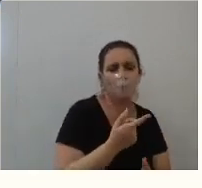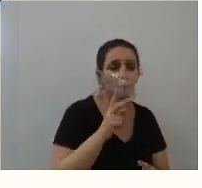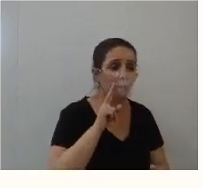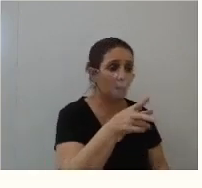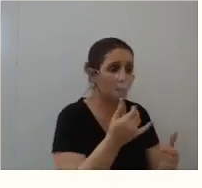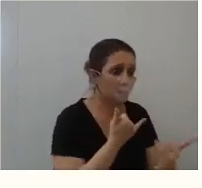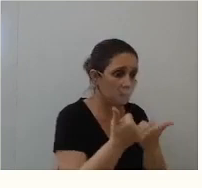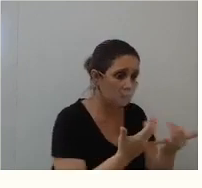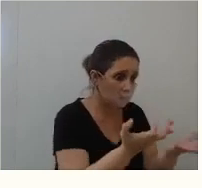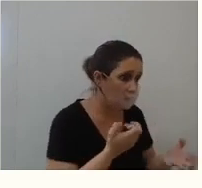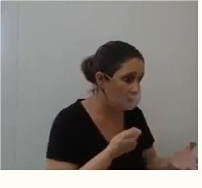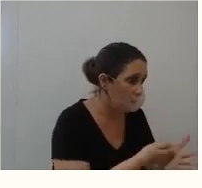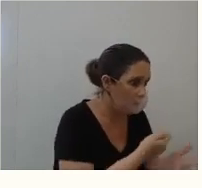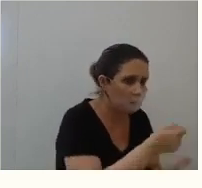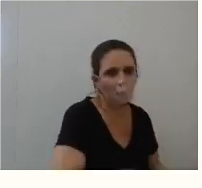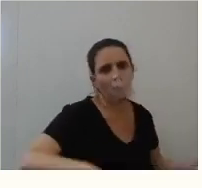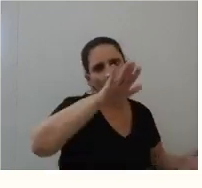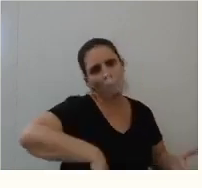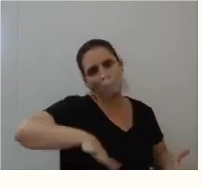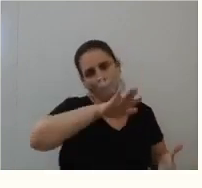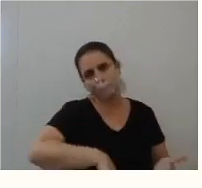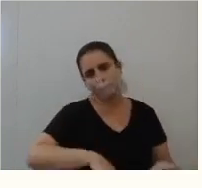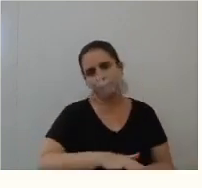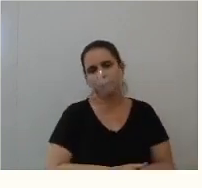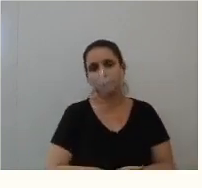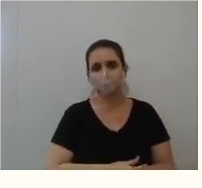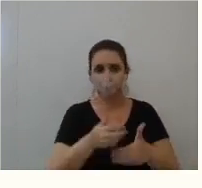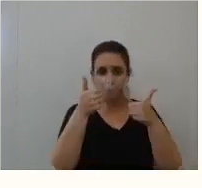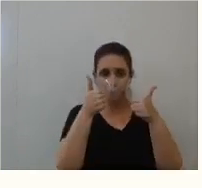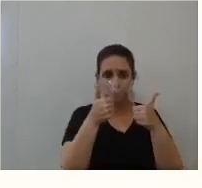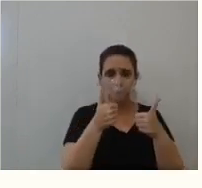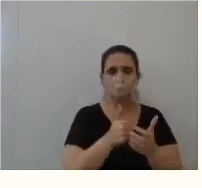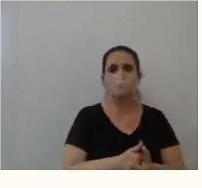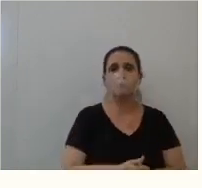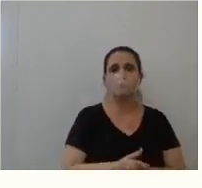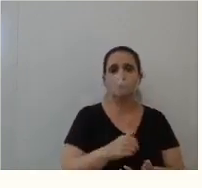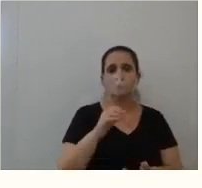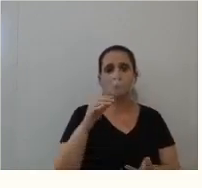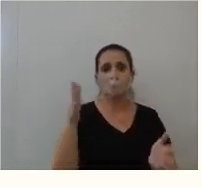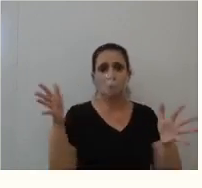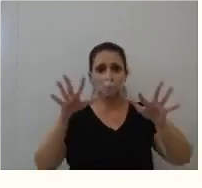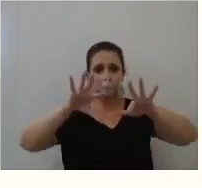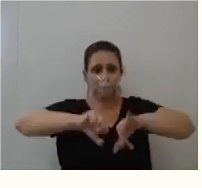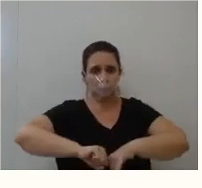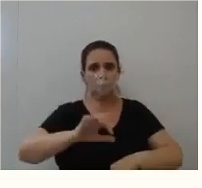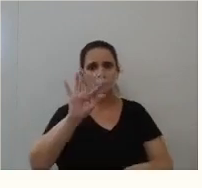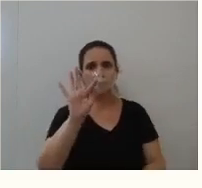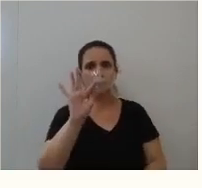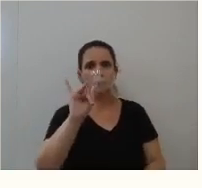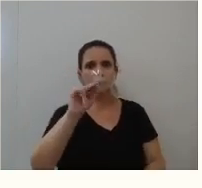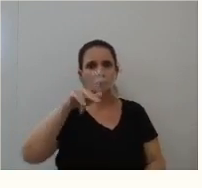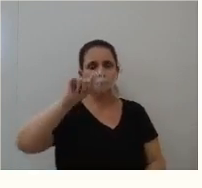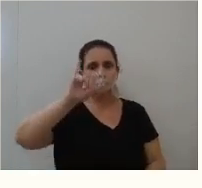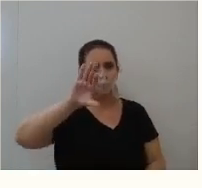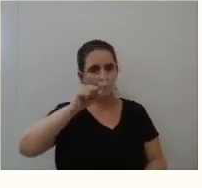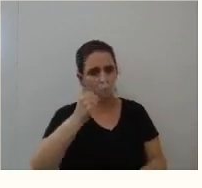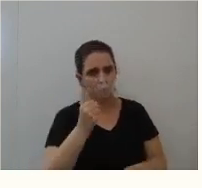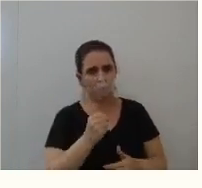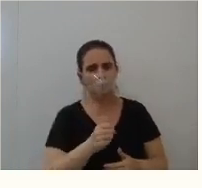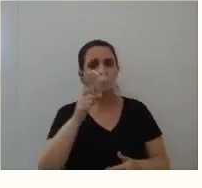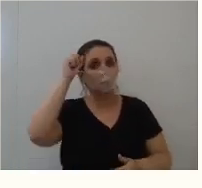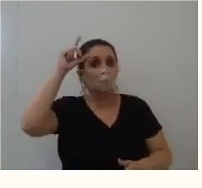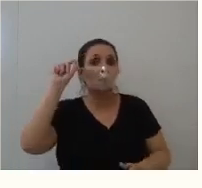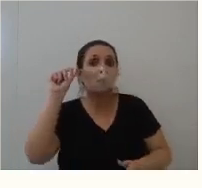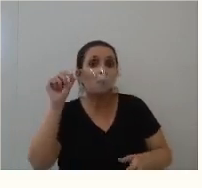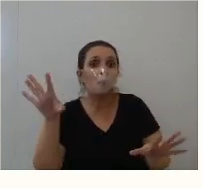o queiram comprar. Beleza? Atenção agora, conjunções finais. Sempre vou indicar uma ideia